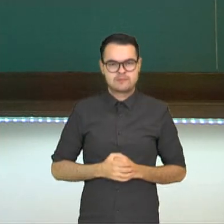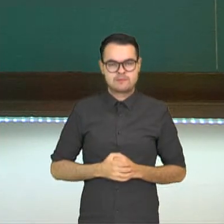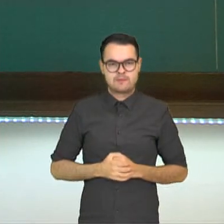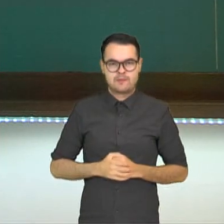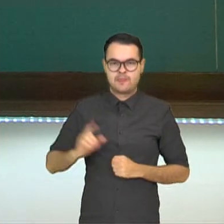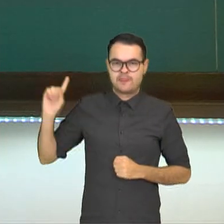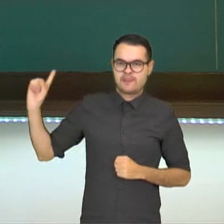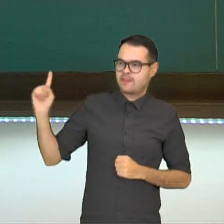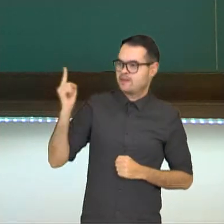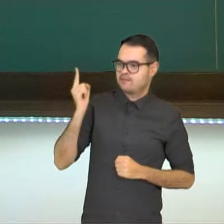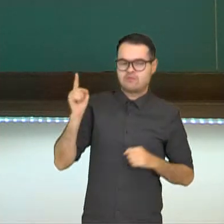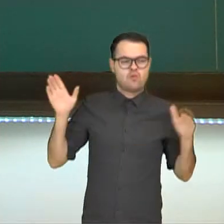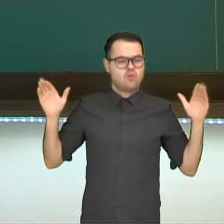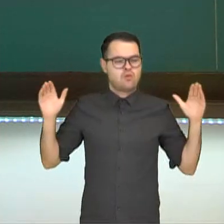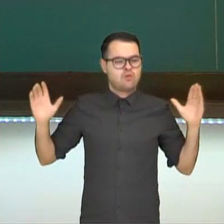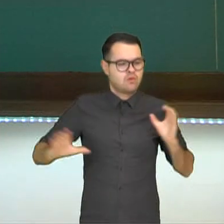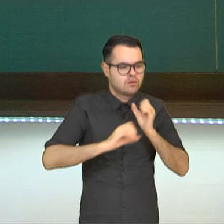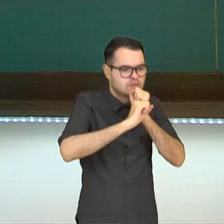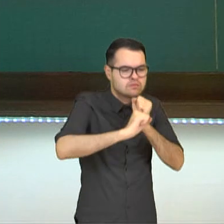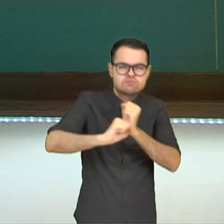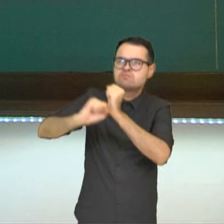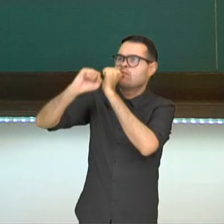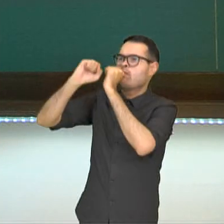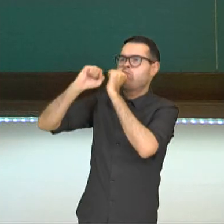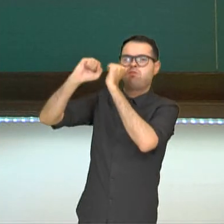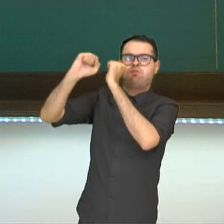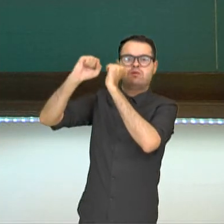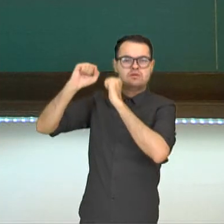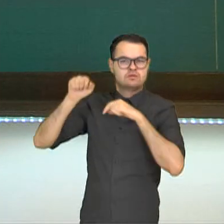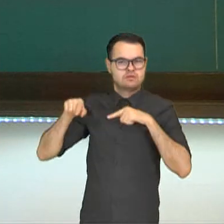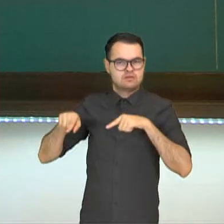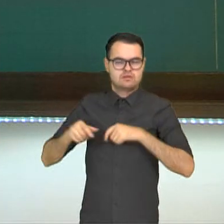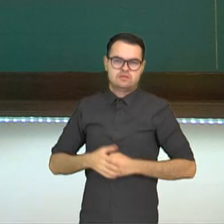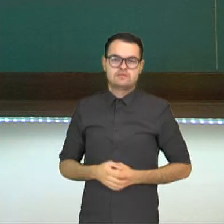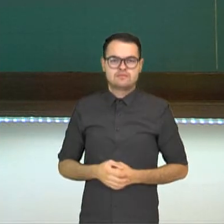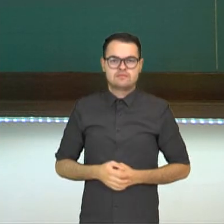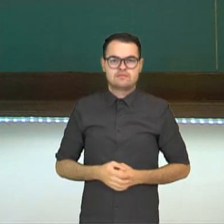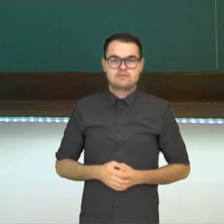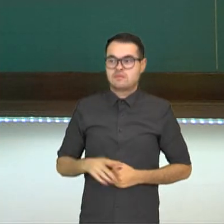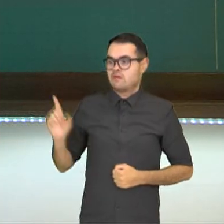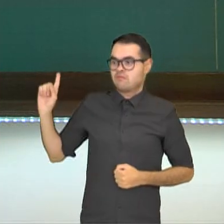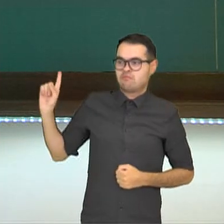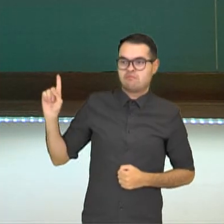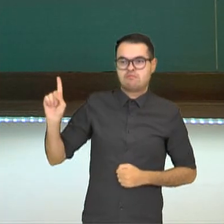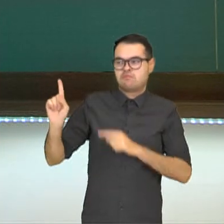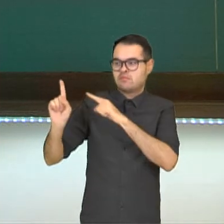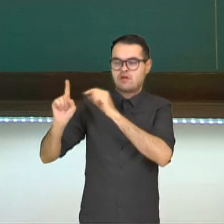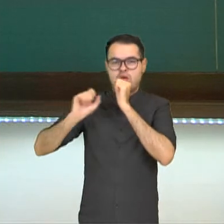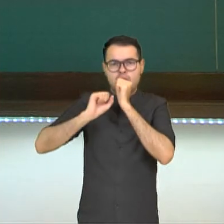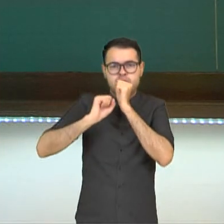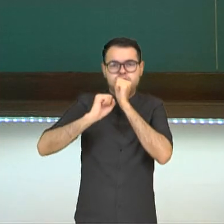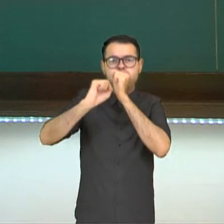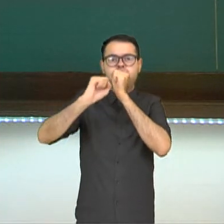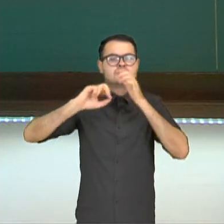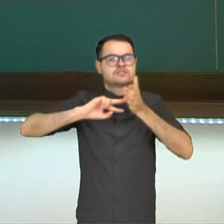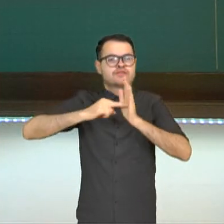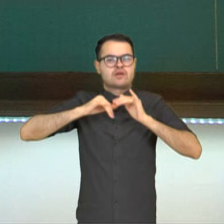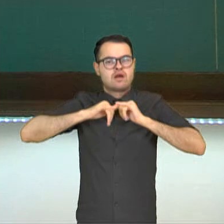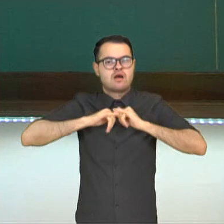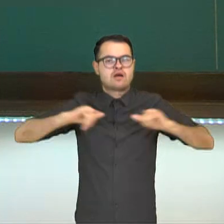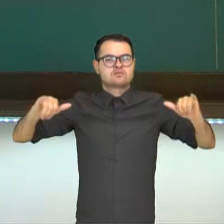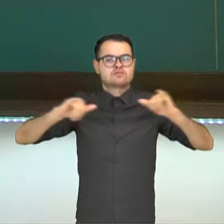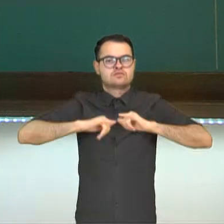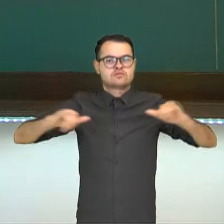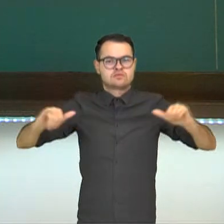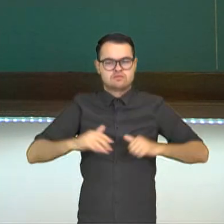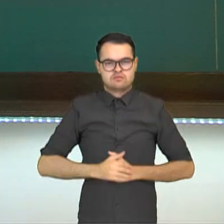Desses que tocam trombeta. Um anjo tocador de trombeta, ele é um anunciador. Então, mesmo